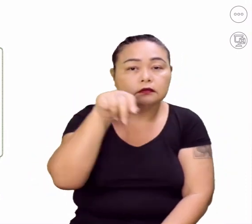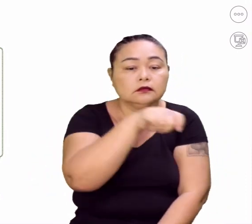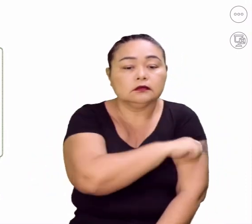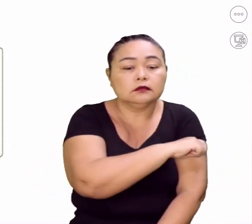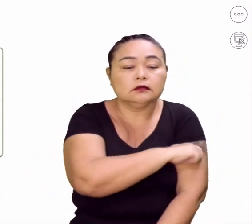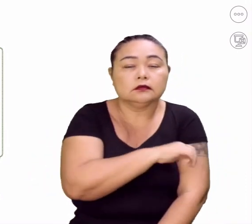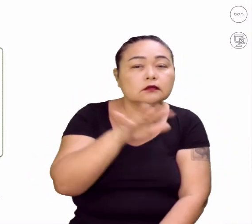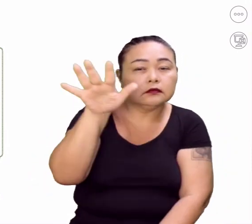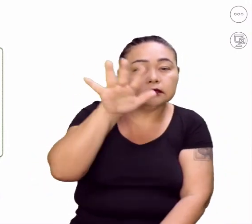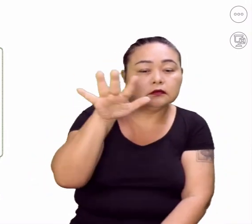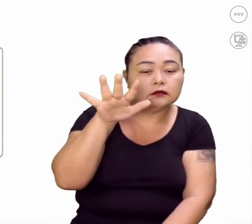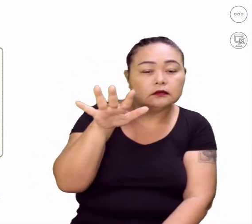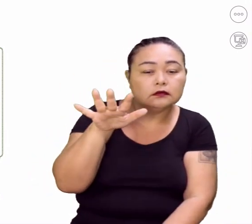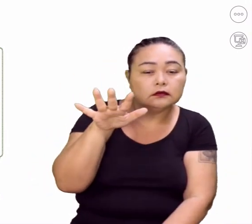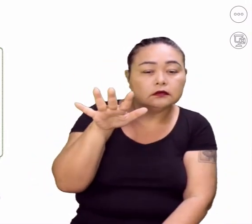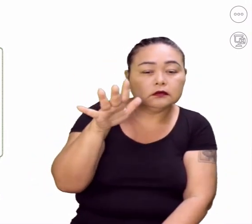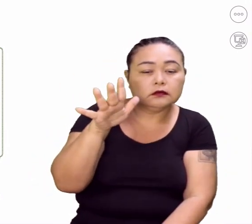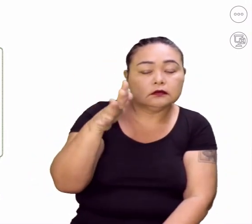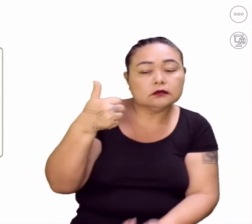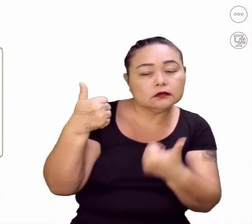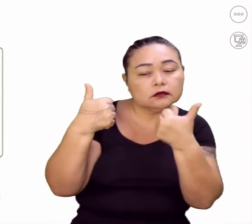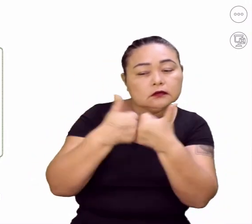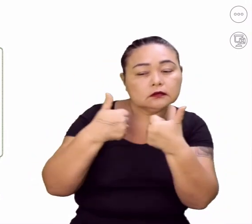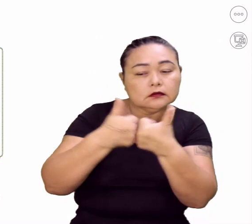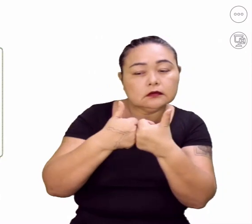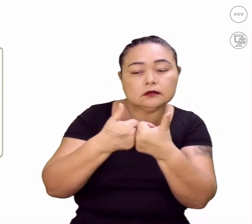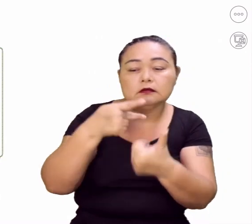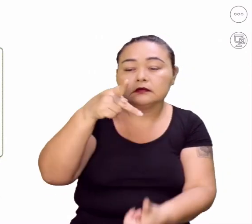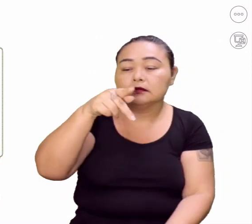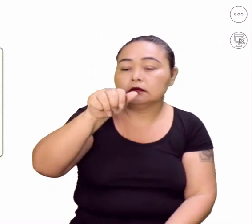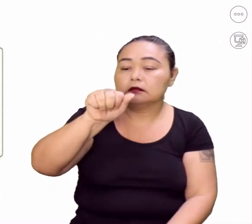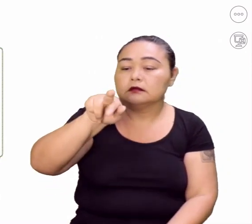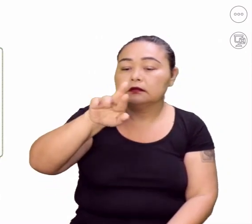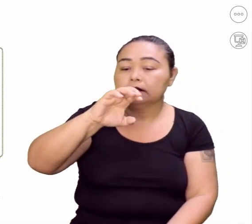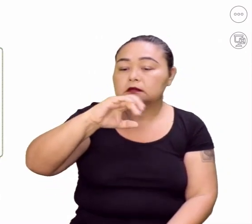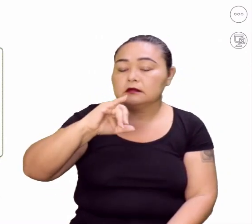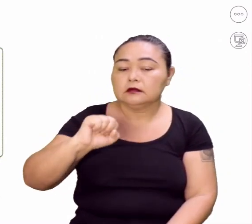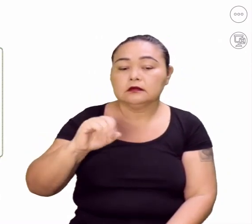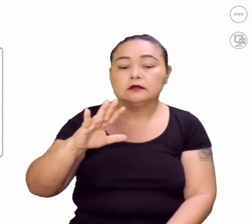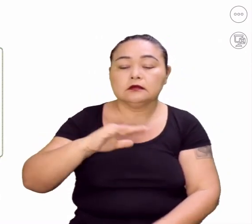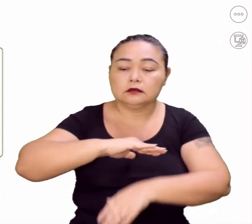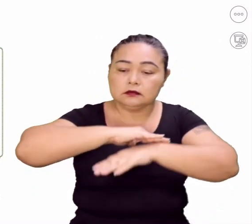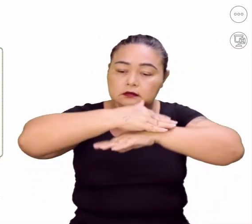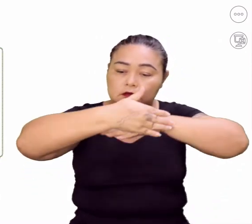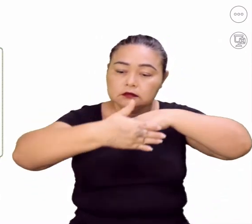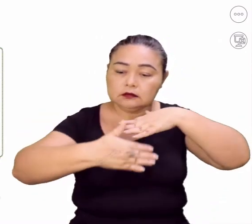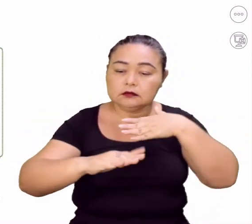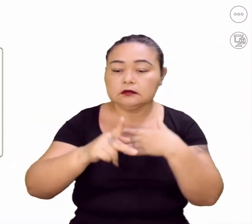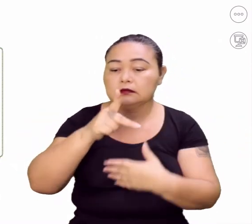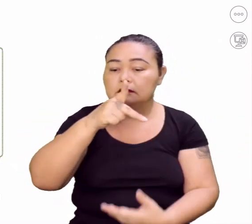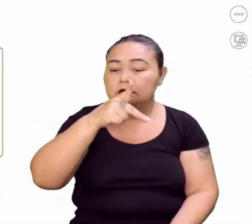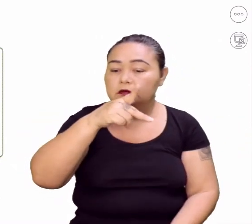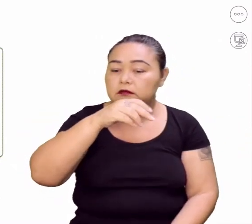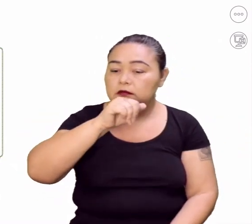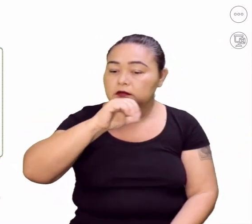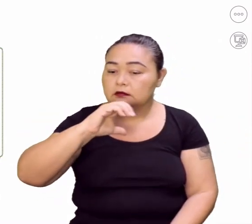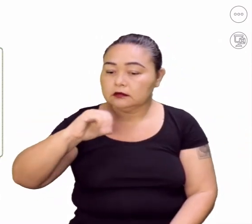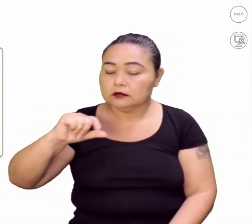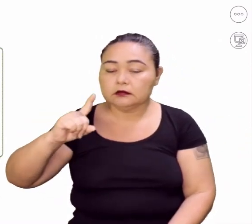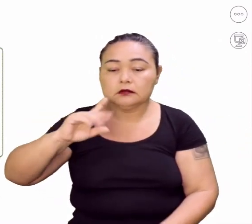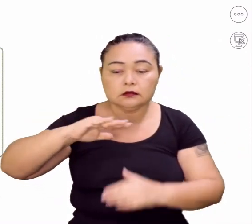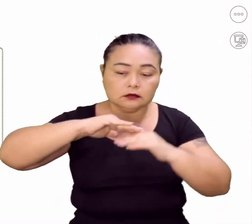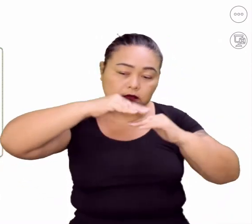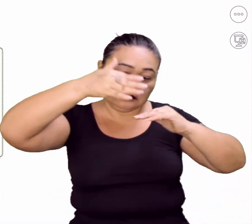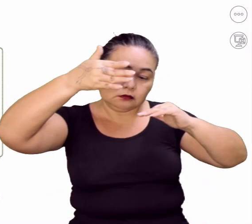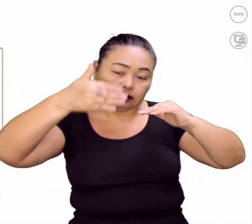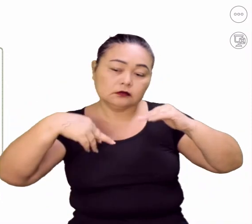na região, perto dos Parecis, Serra dos Parecis, ali para Cais Novos, então essas são as áreas mais